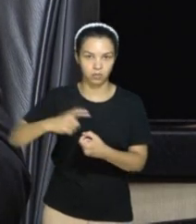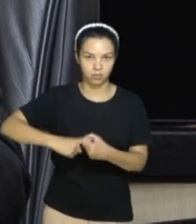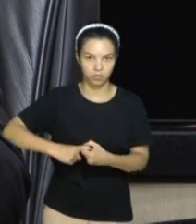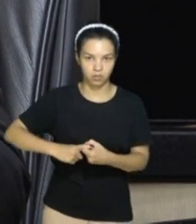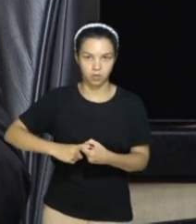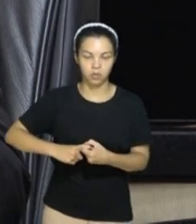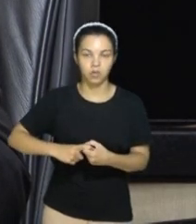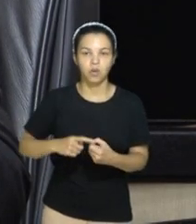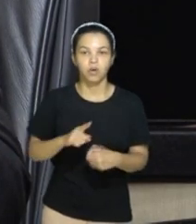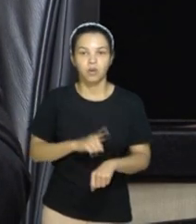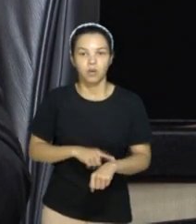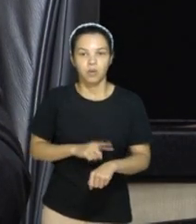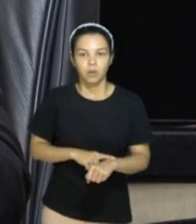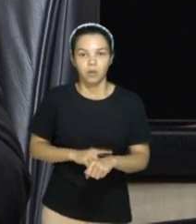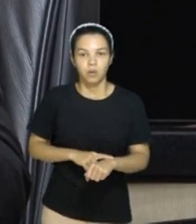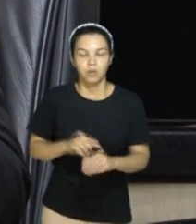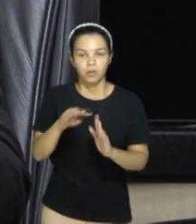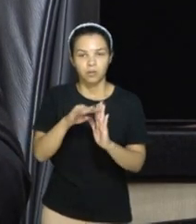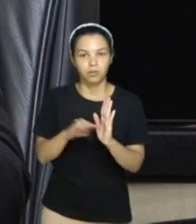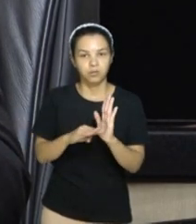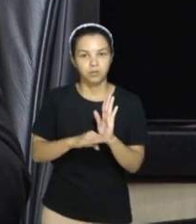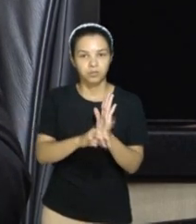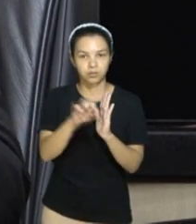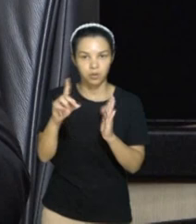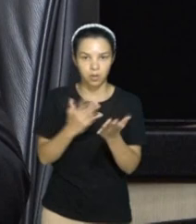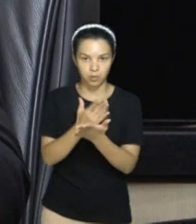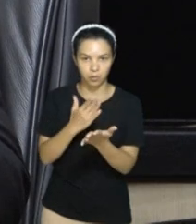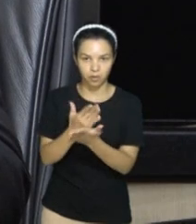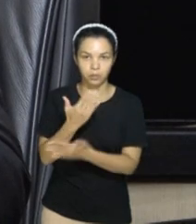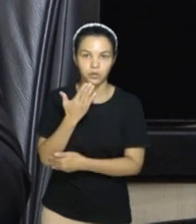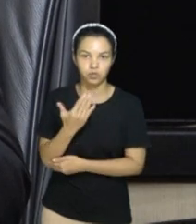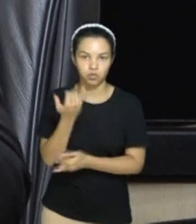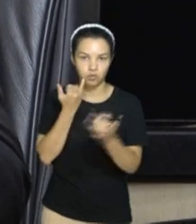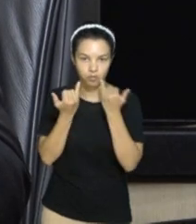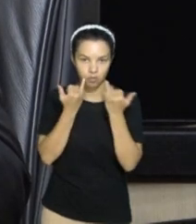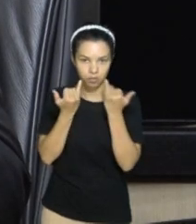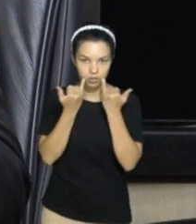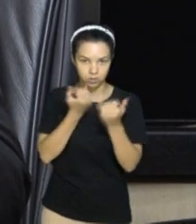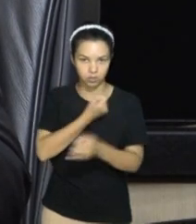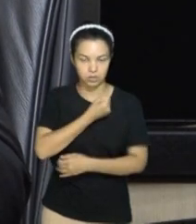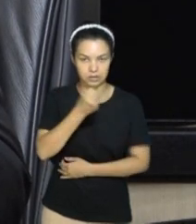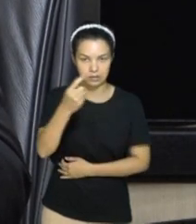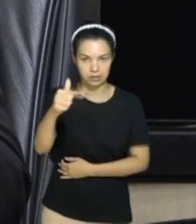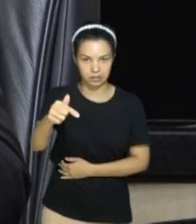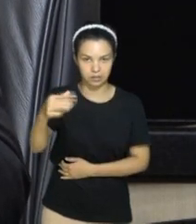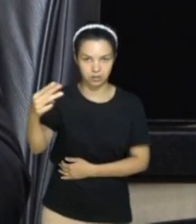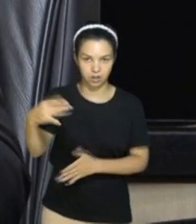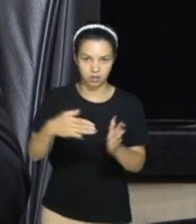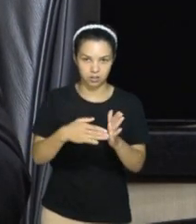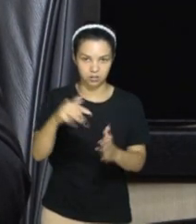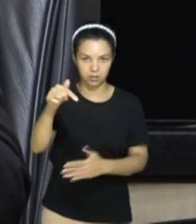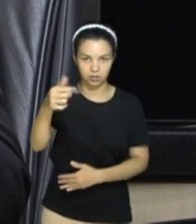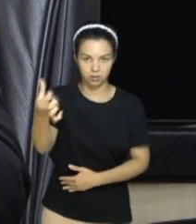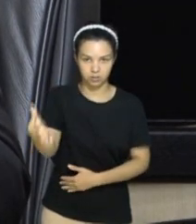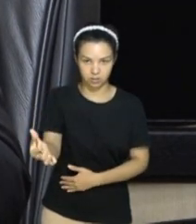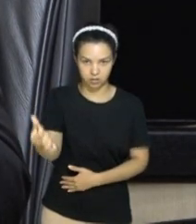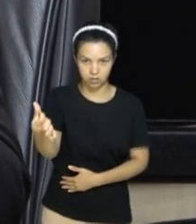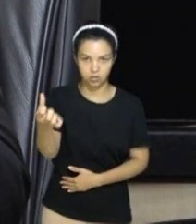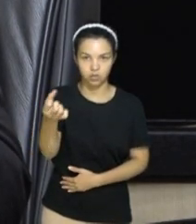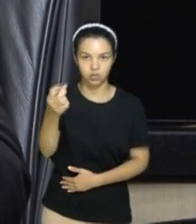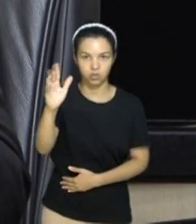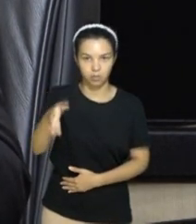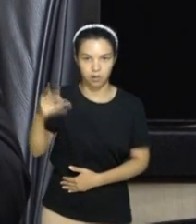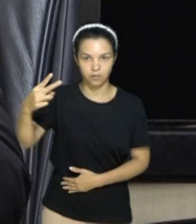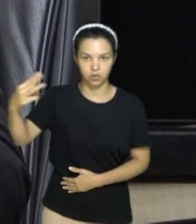ordem do dia foram aprovados os pedidos de informação número 73 a 76 de 2023